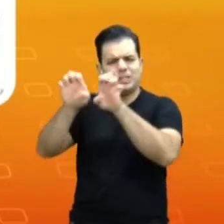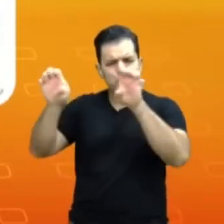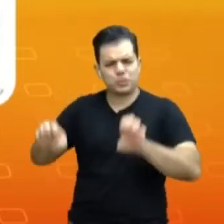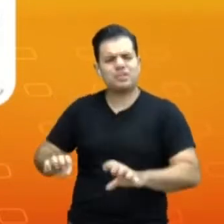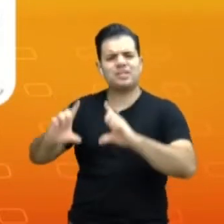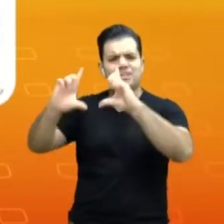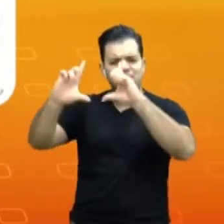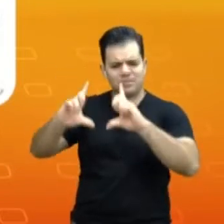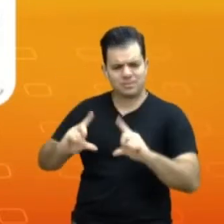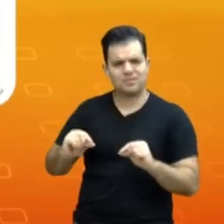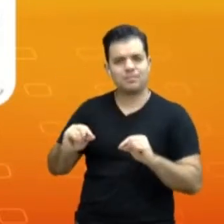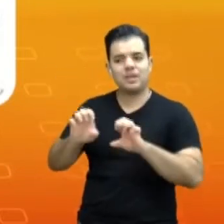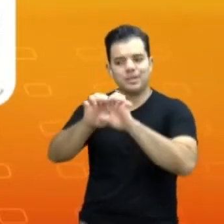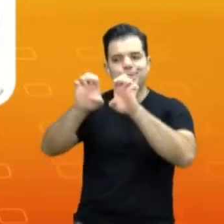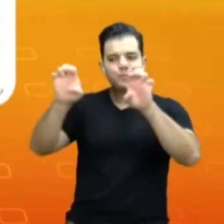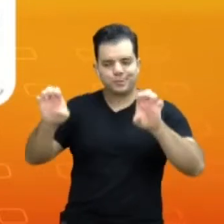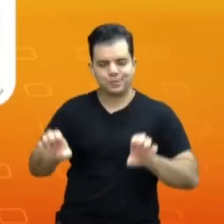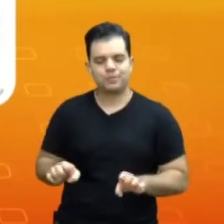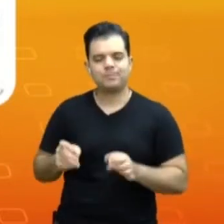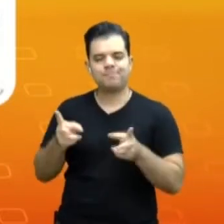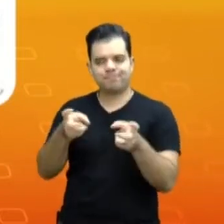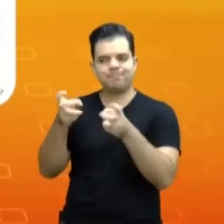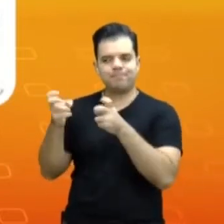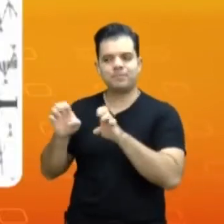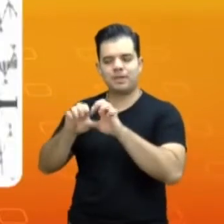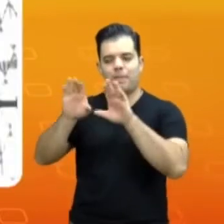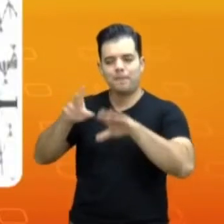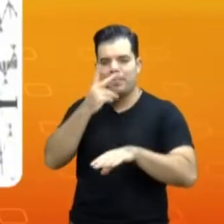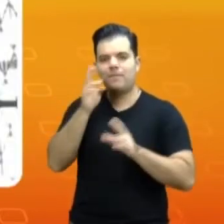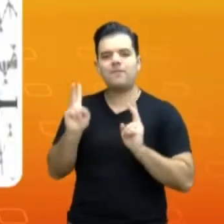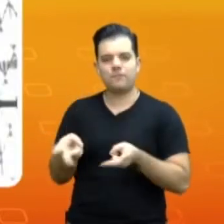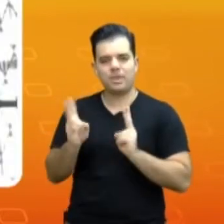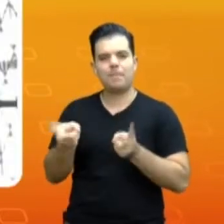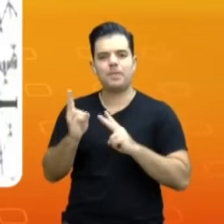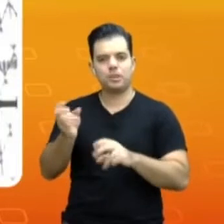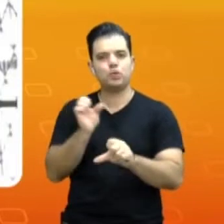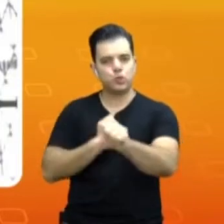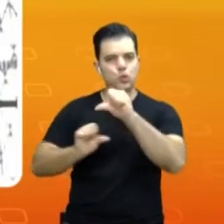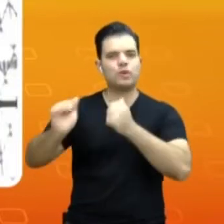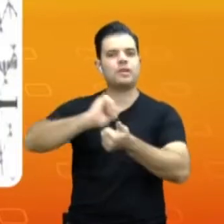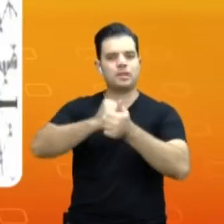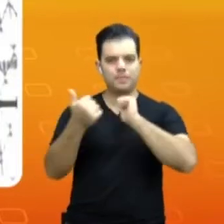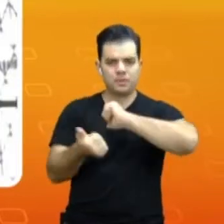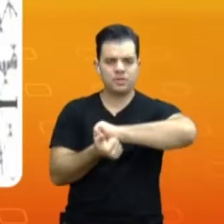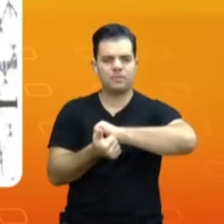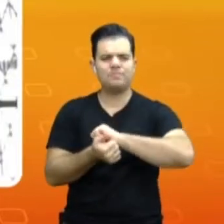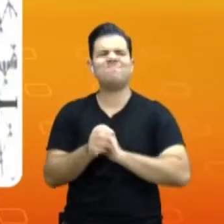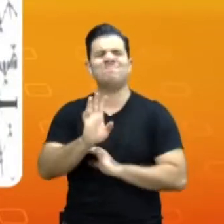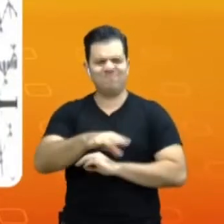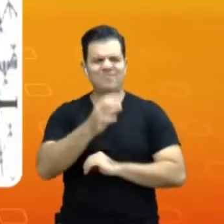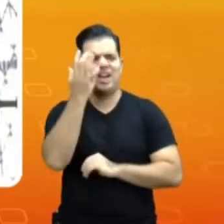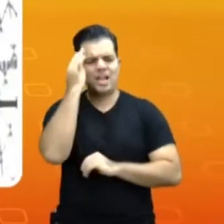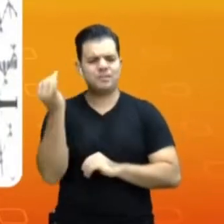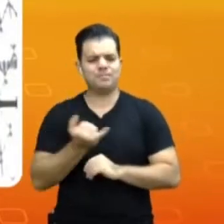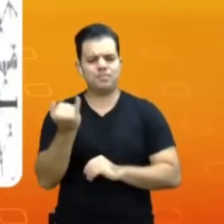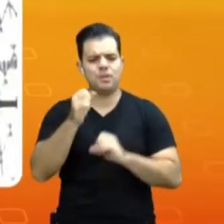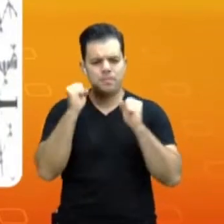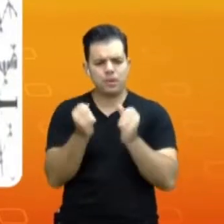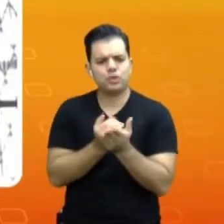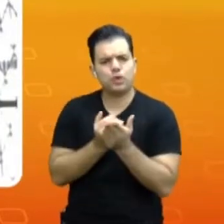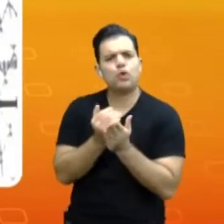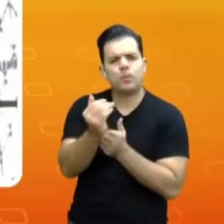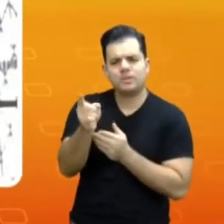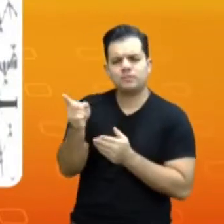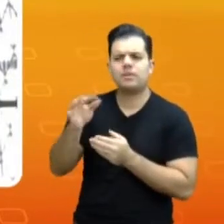vai falar um pouquinho de futuro, mas eu acho que em grande parte ela vem para ficar. Eu acho que essa é uma questão importante. A gente até pode começar por